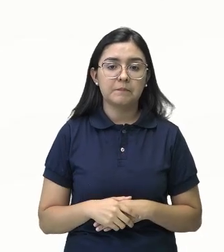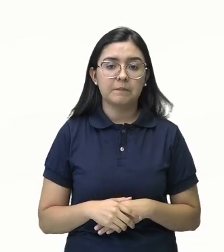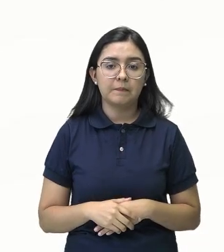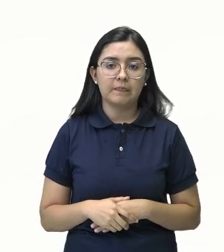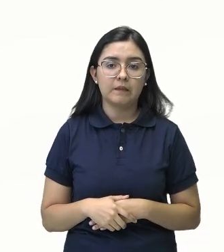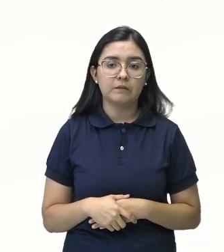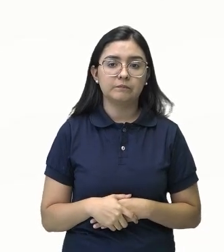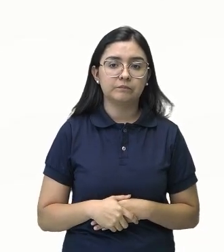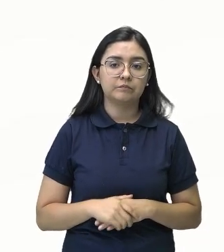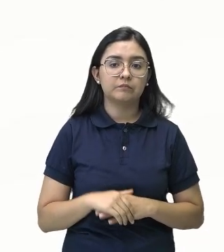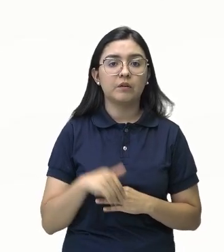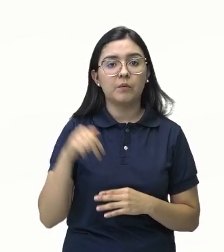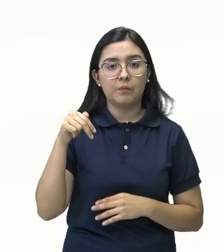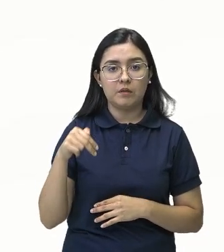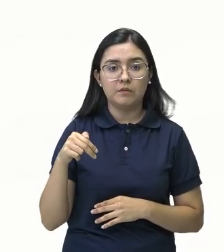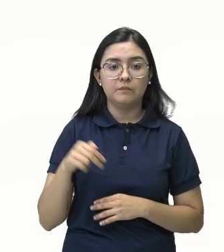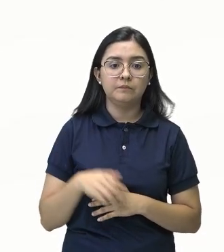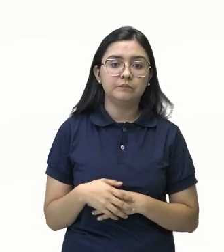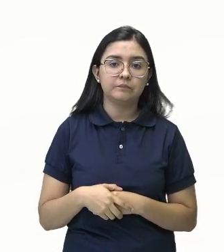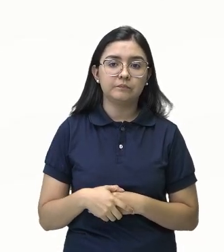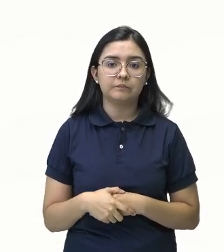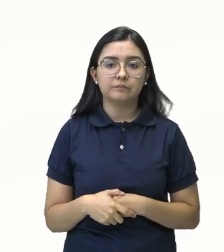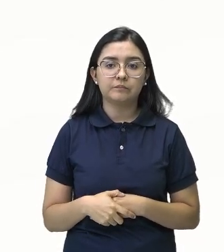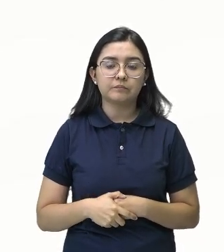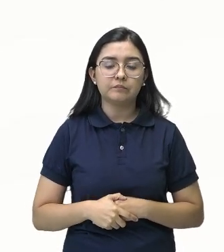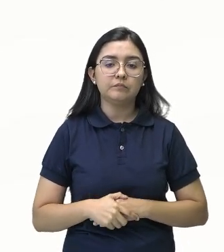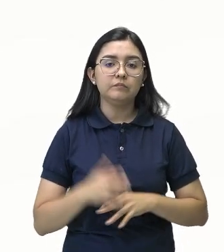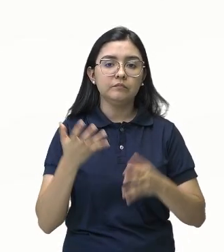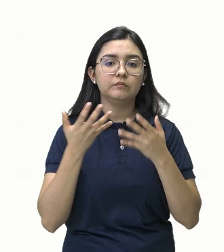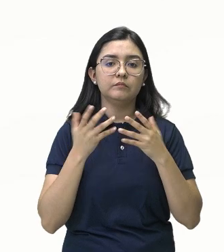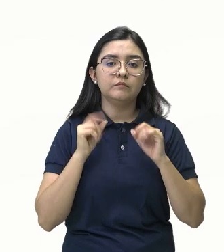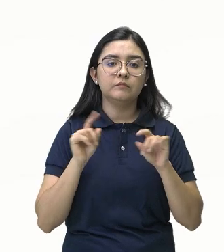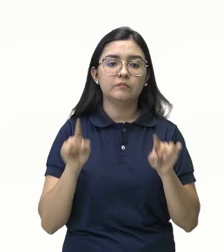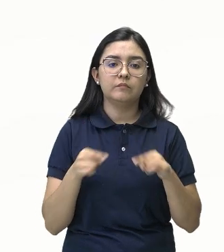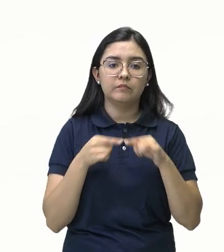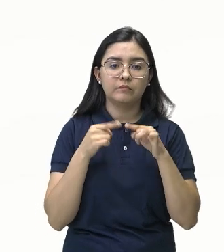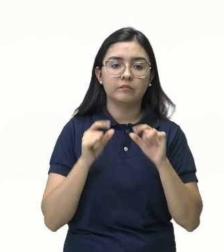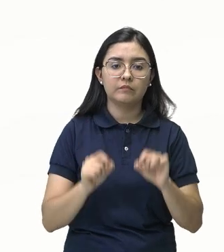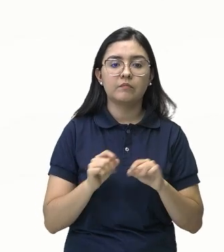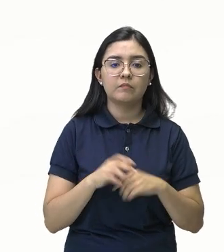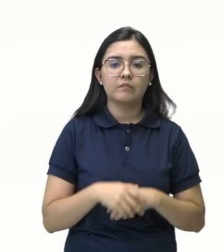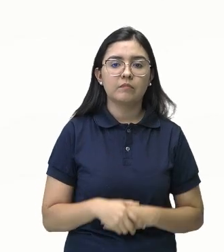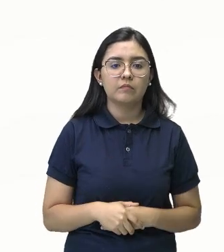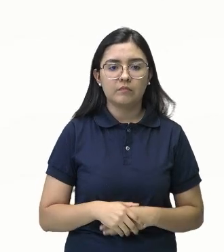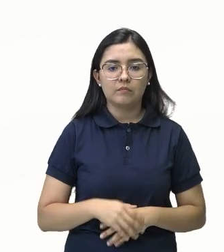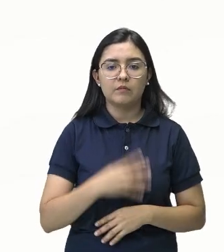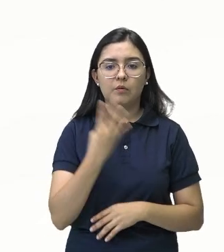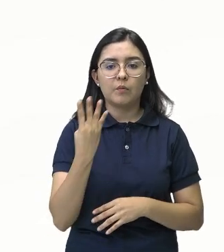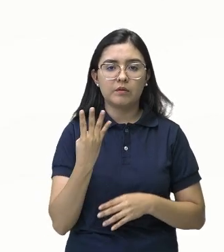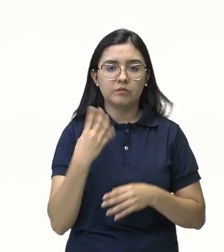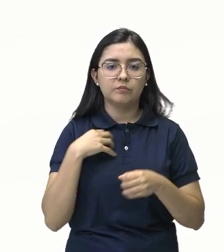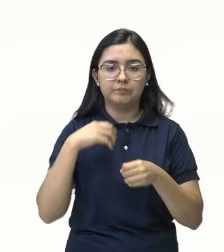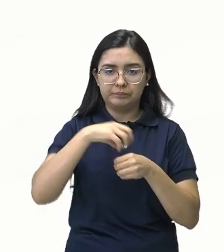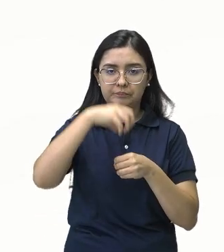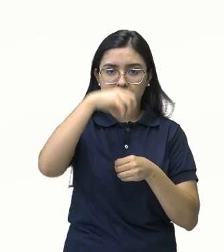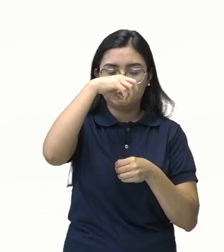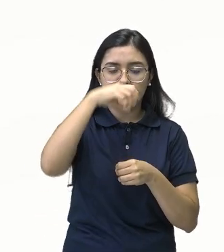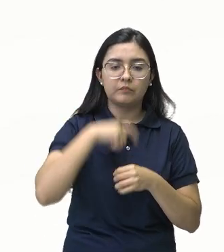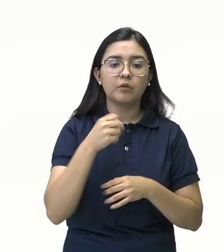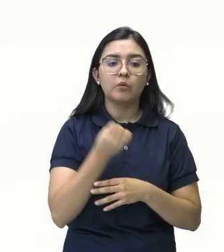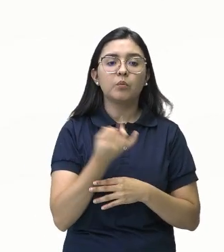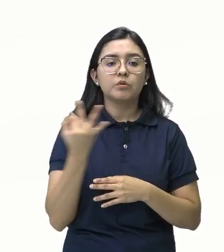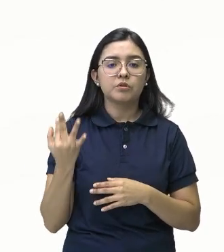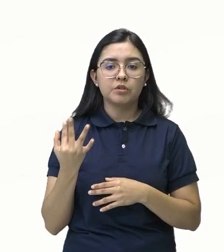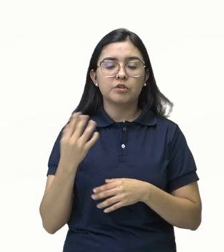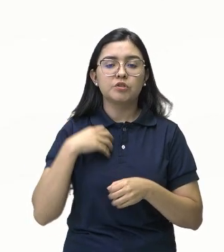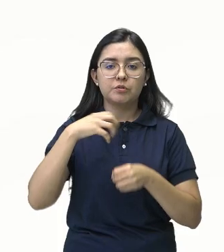seja, o nosso N, e queremos uma combinação para 4 bolas, a nossa quantidade, né,